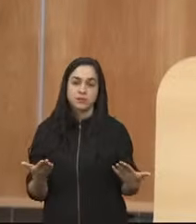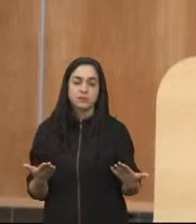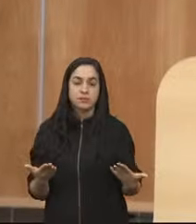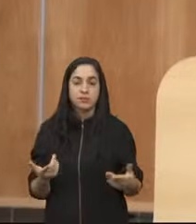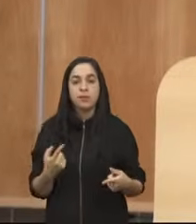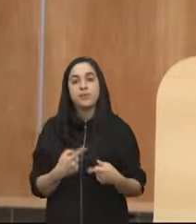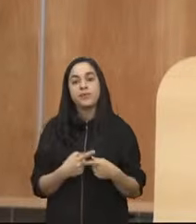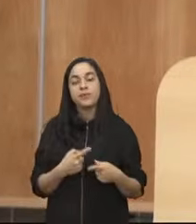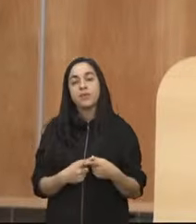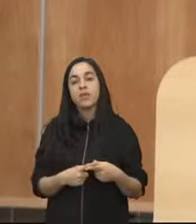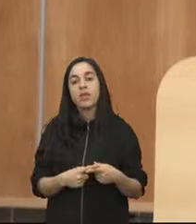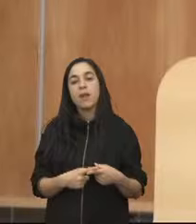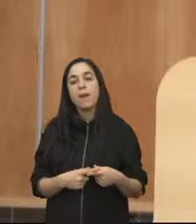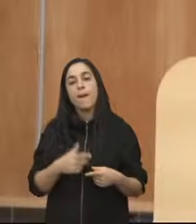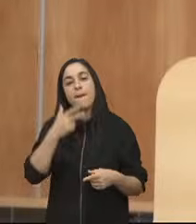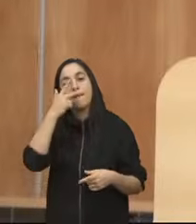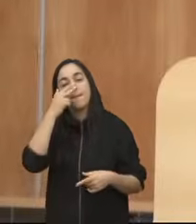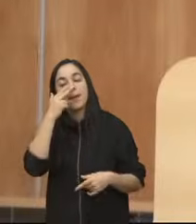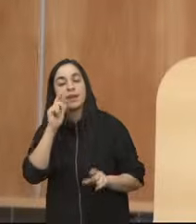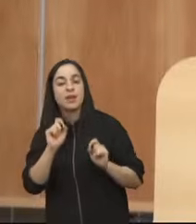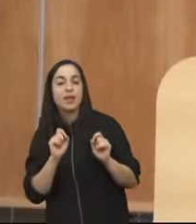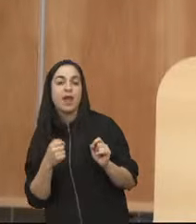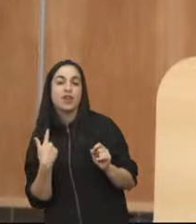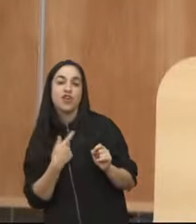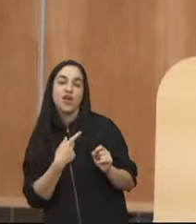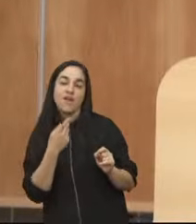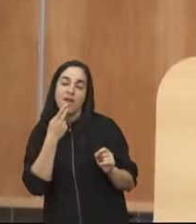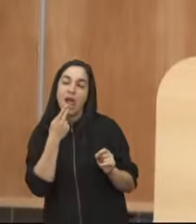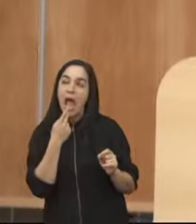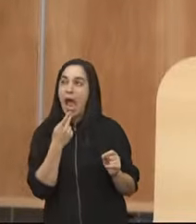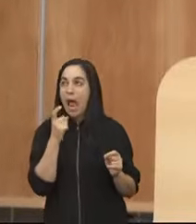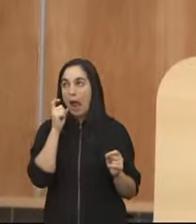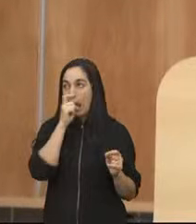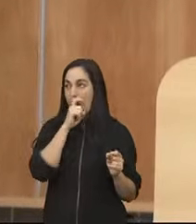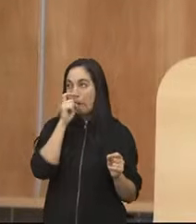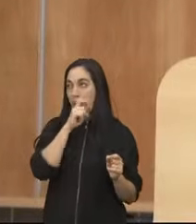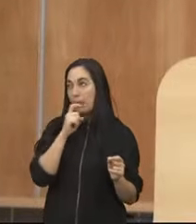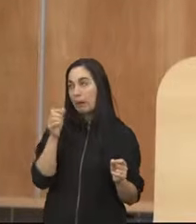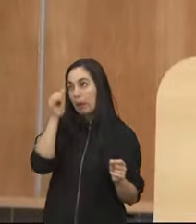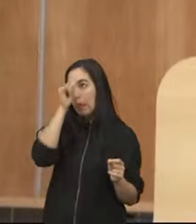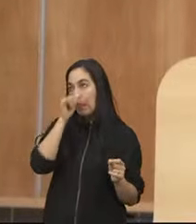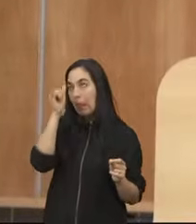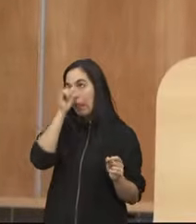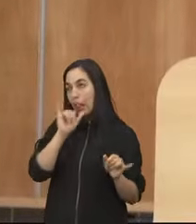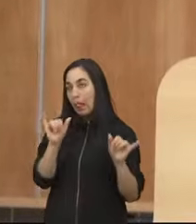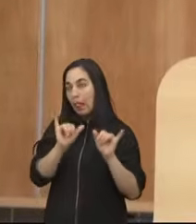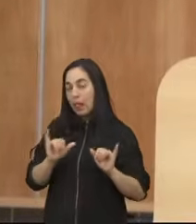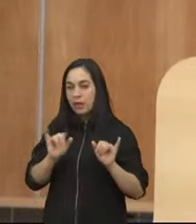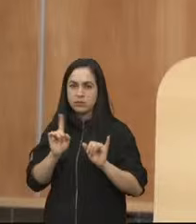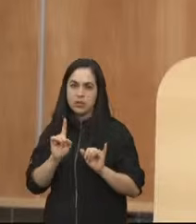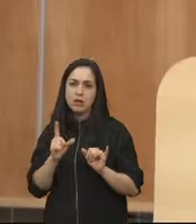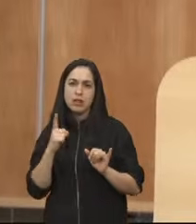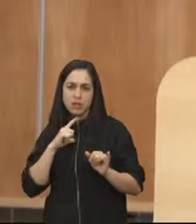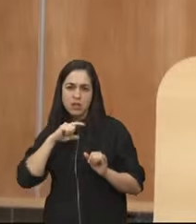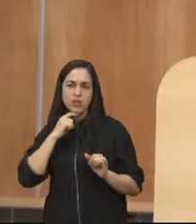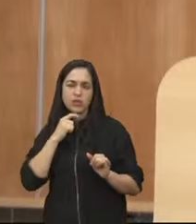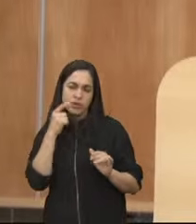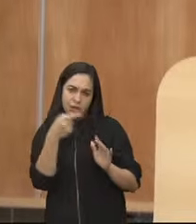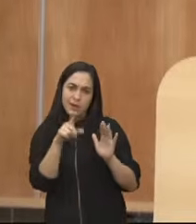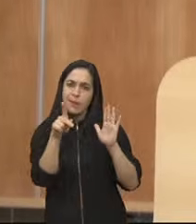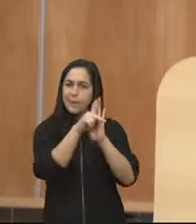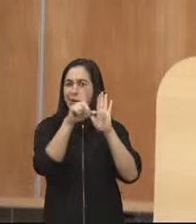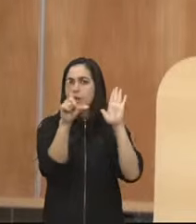Porque senão parece que a gente está falando coisa aqui que não existe. E quem que tiver dúvida, tem aqui o projeto de lei que